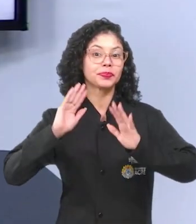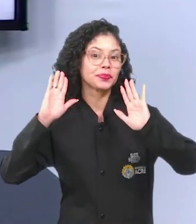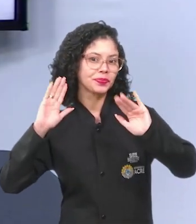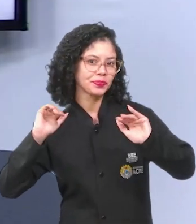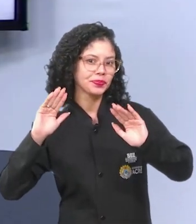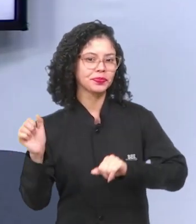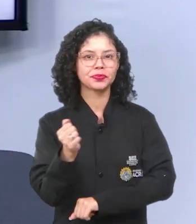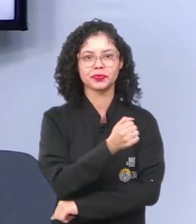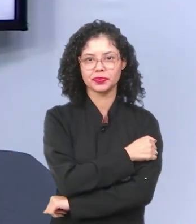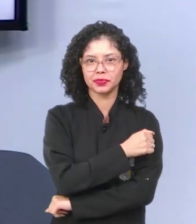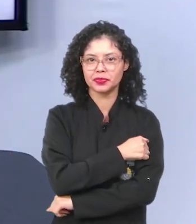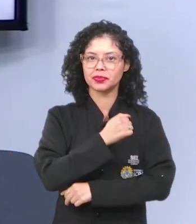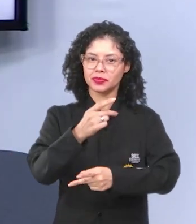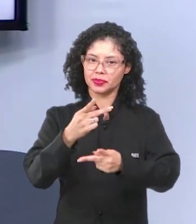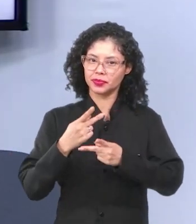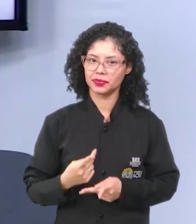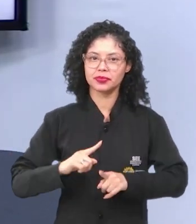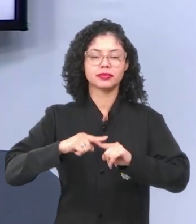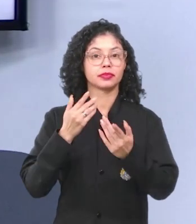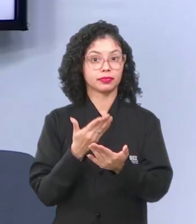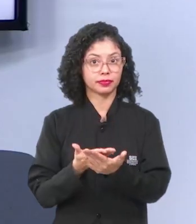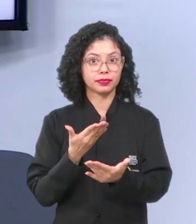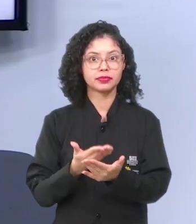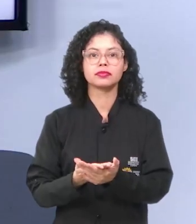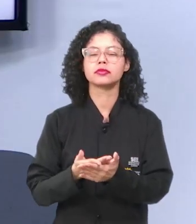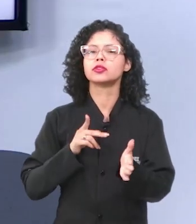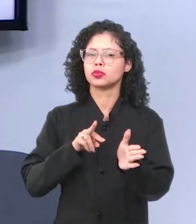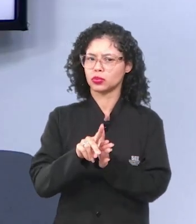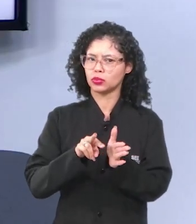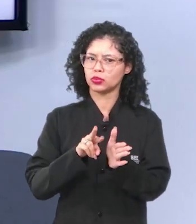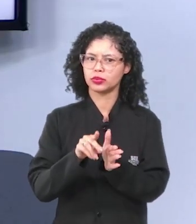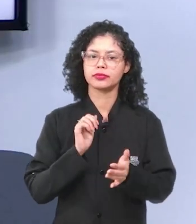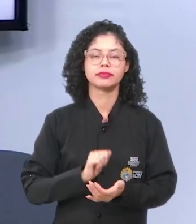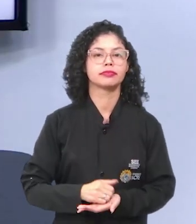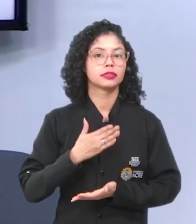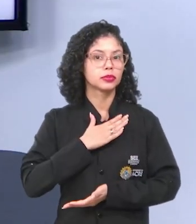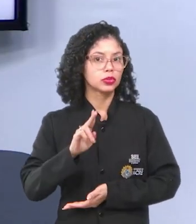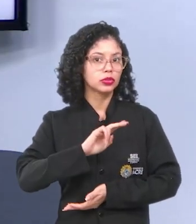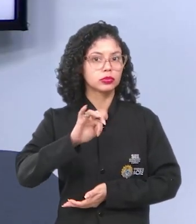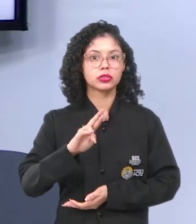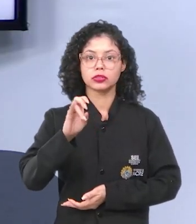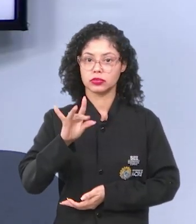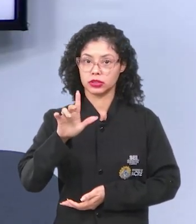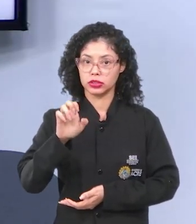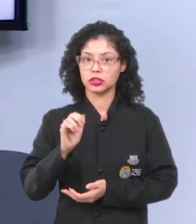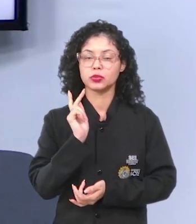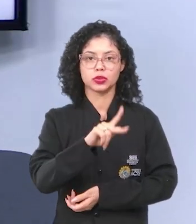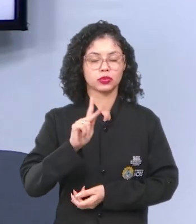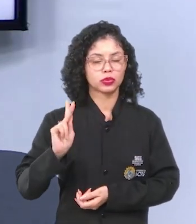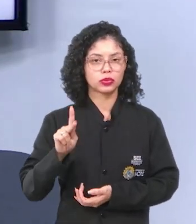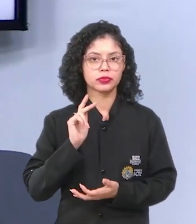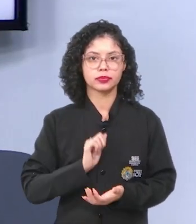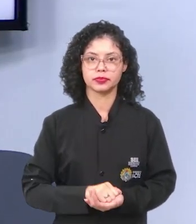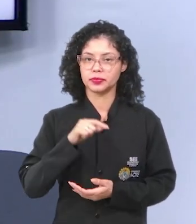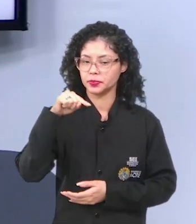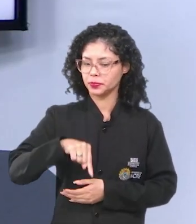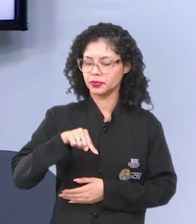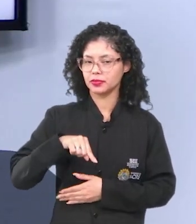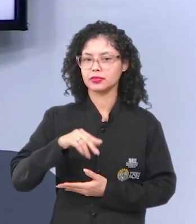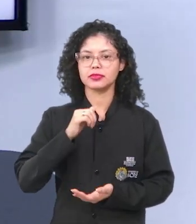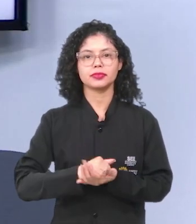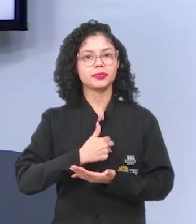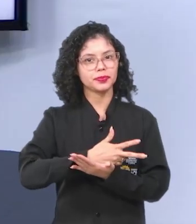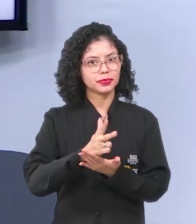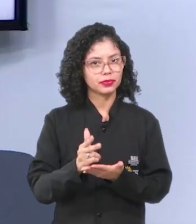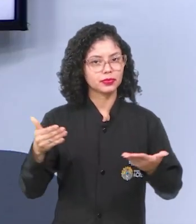Olá, estudantes! Sejam muito bem-vindos para mais uma aula de Biologia. Meu nome é Joverlane Paula, sou professora aqui do SEMEAC